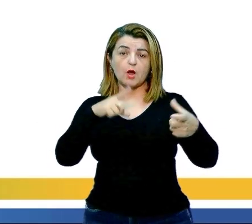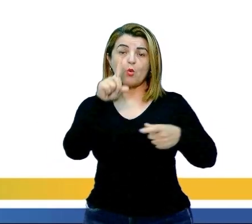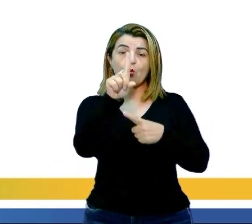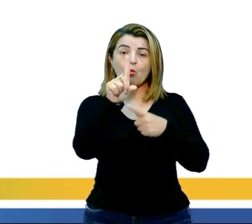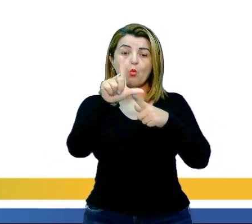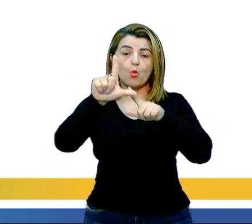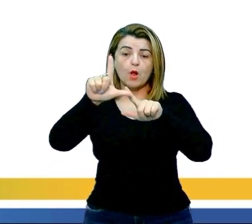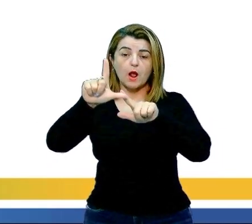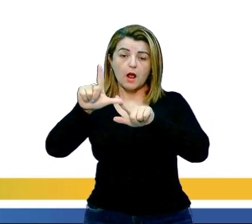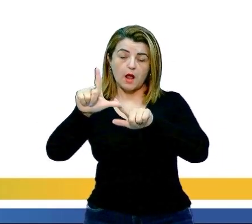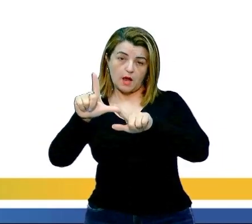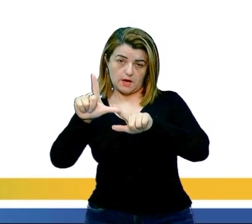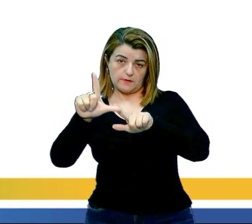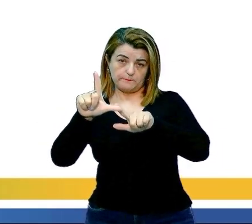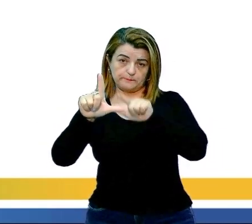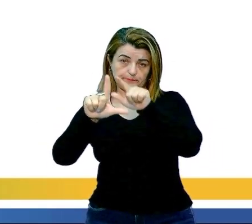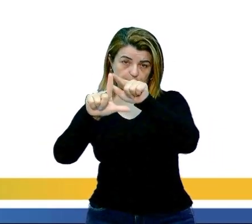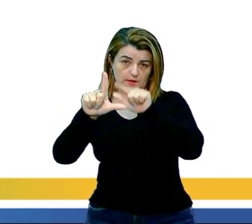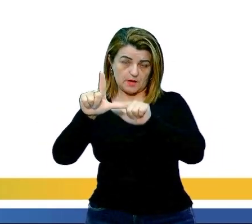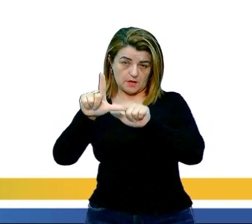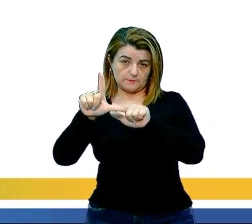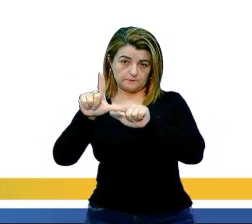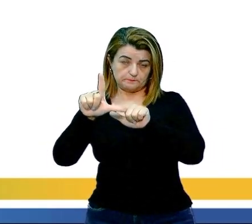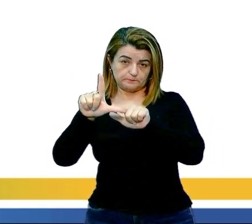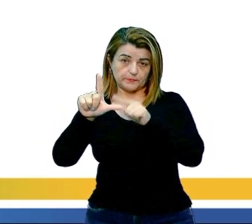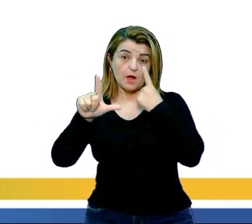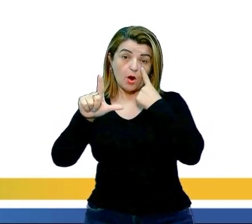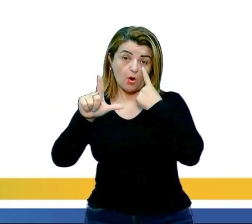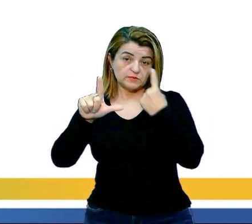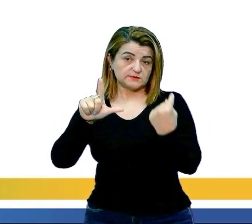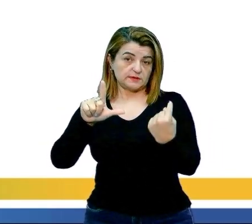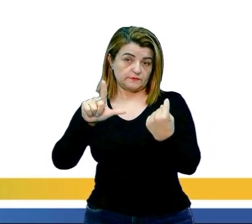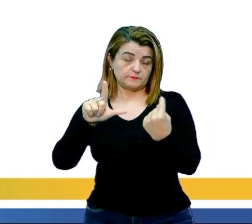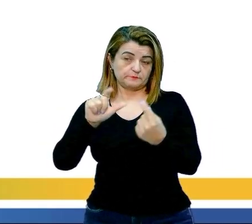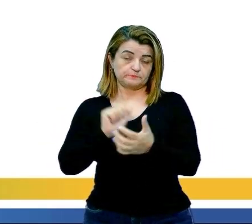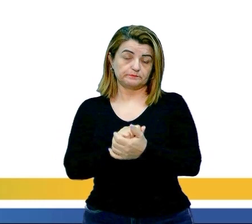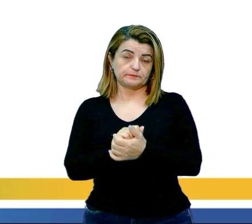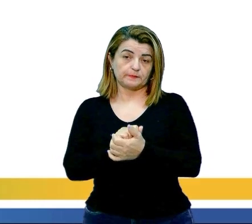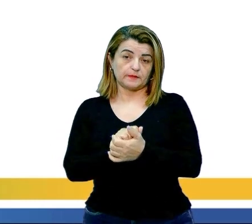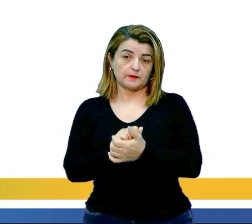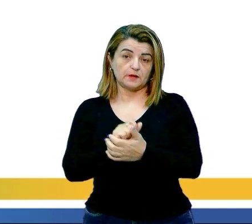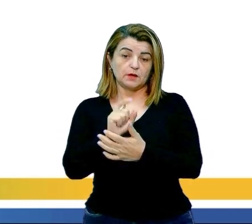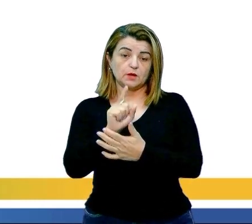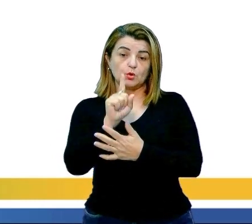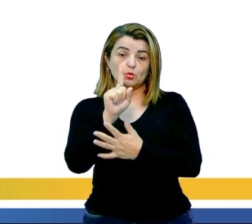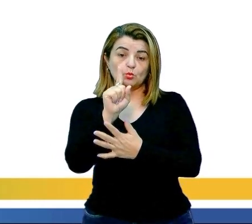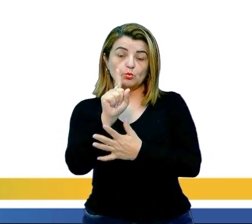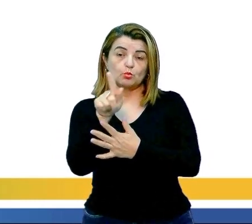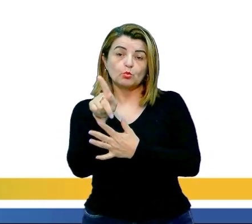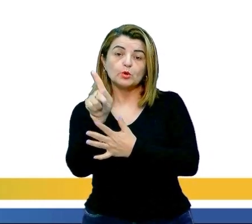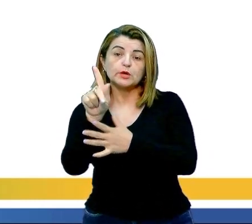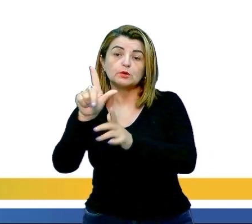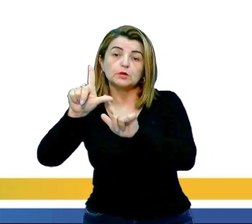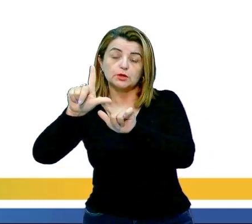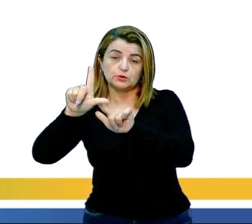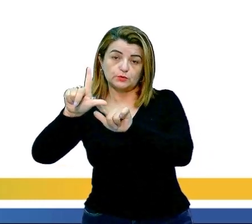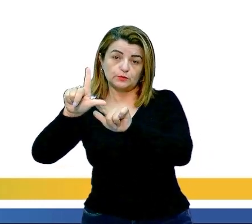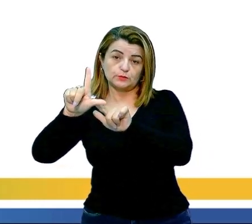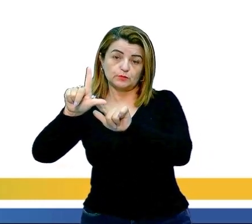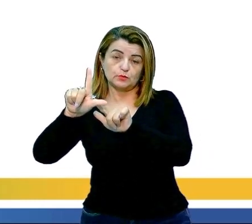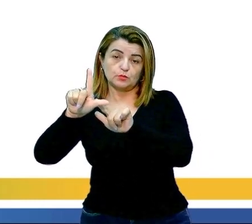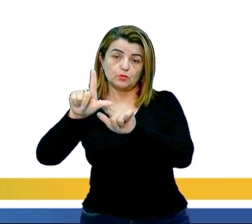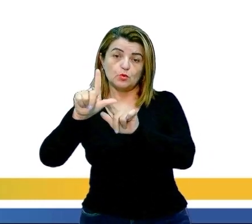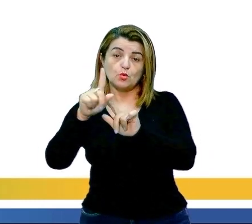litro, representado pela letra L. Então, observe aí. 1 quilolitro, tá? Ou seja,